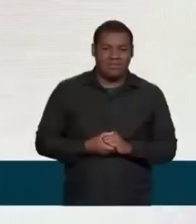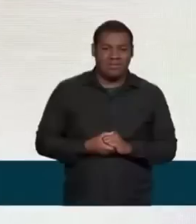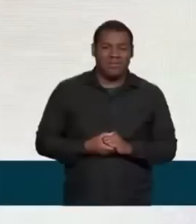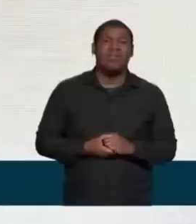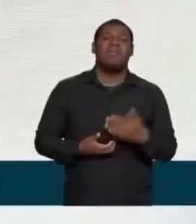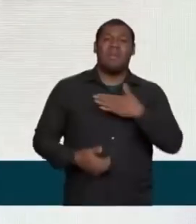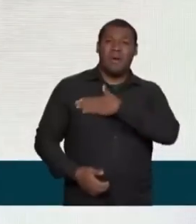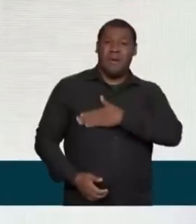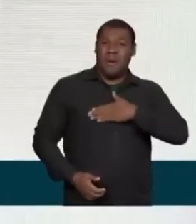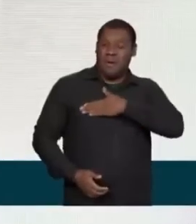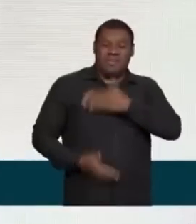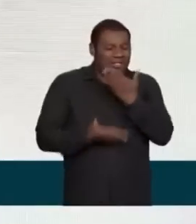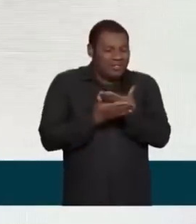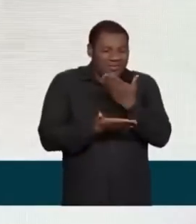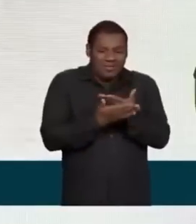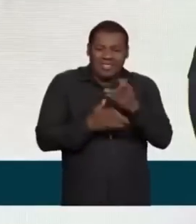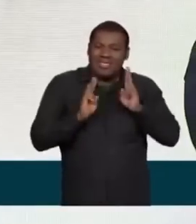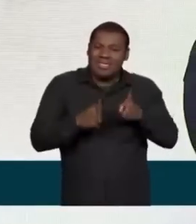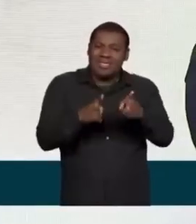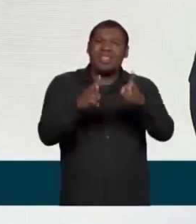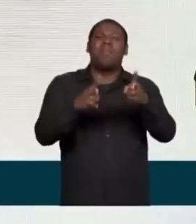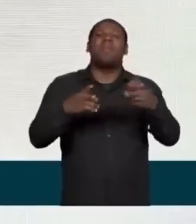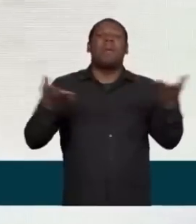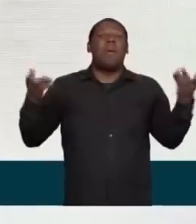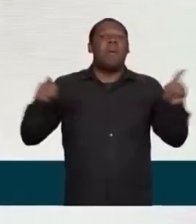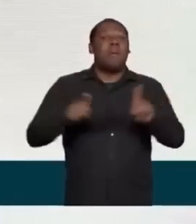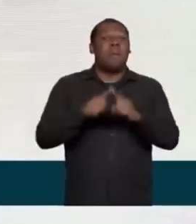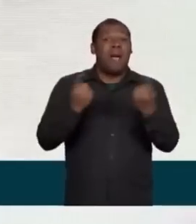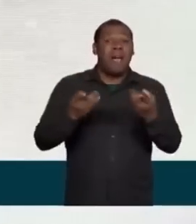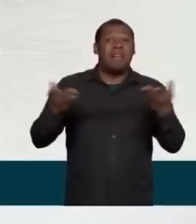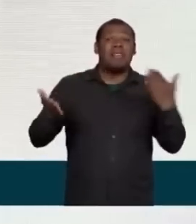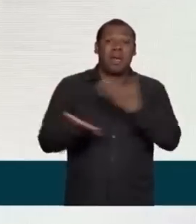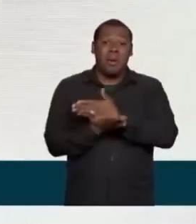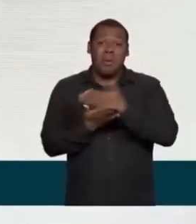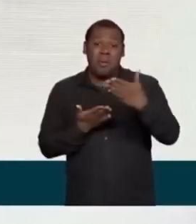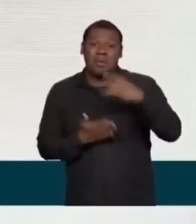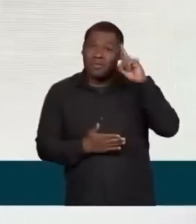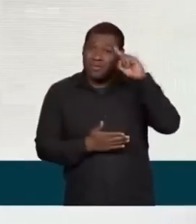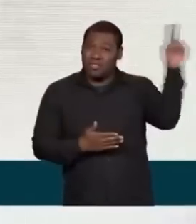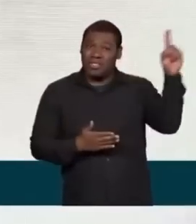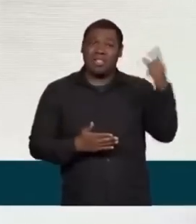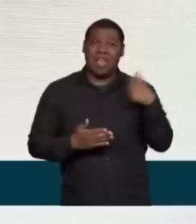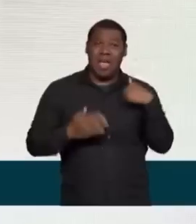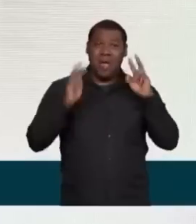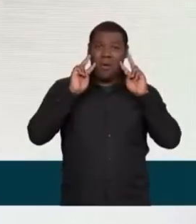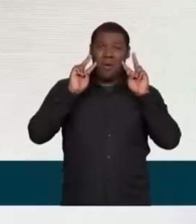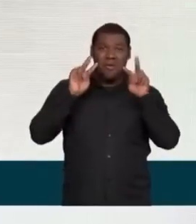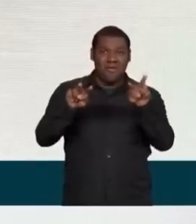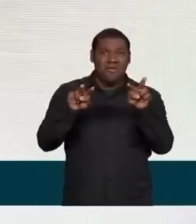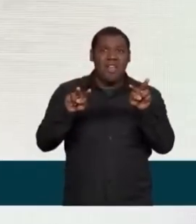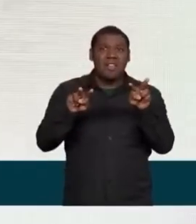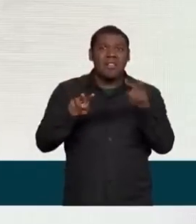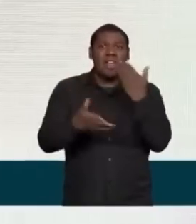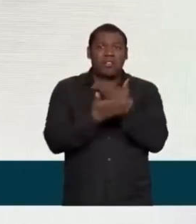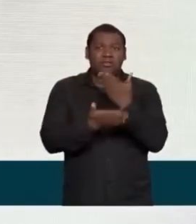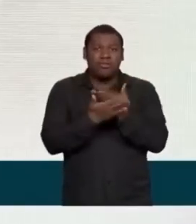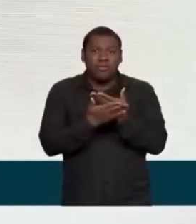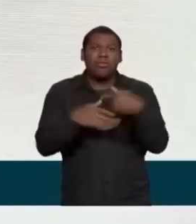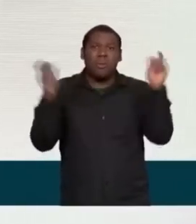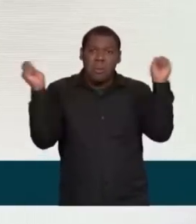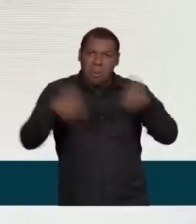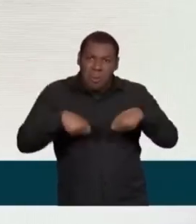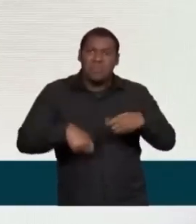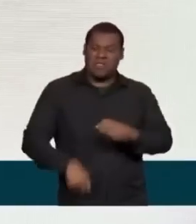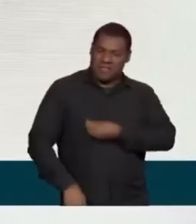Sempre gostei de estudar, mas foi a partir desse momento que passei a enxergar o estudo como uma possibilidade na minha